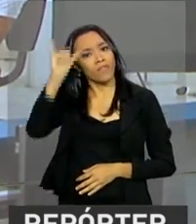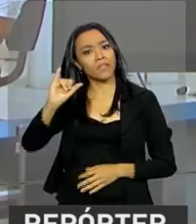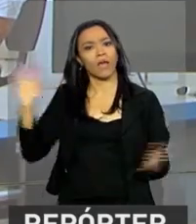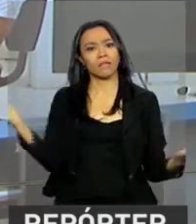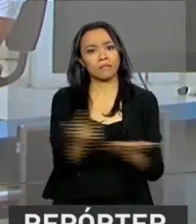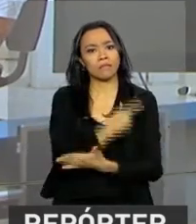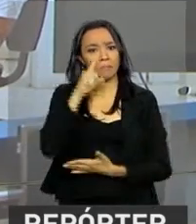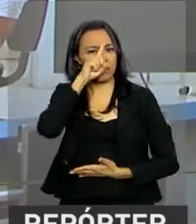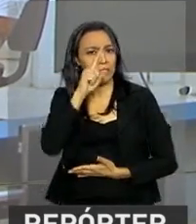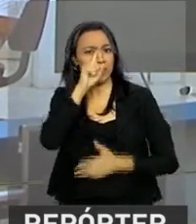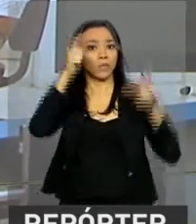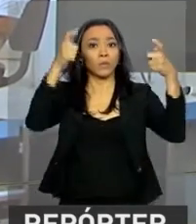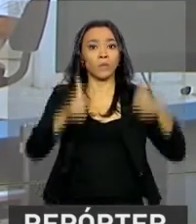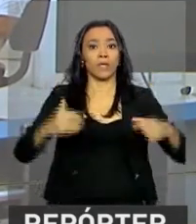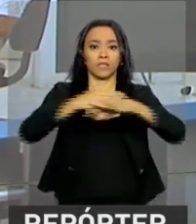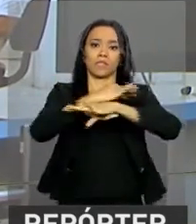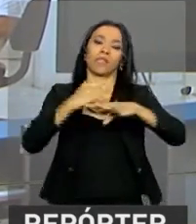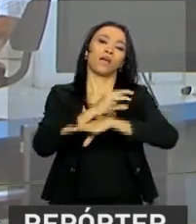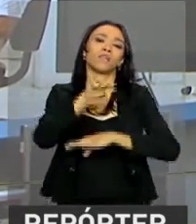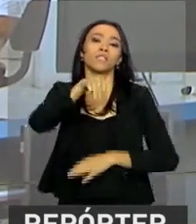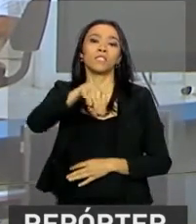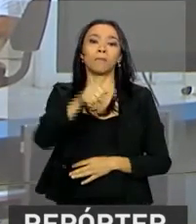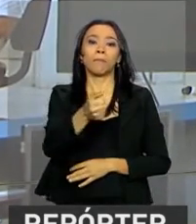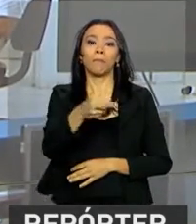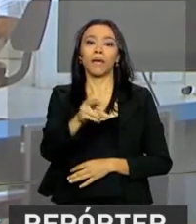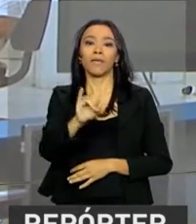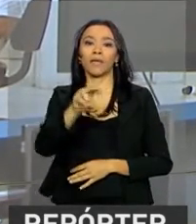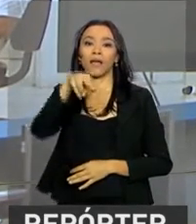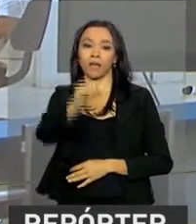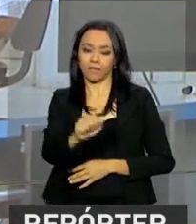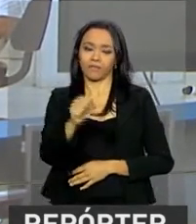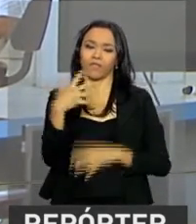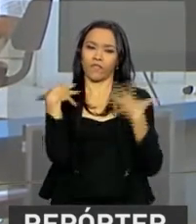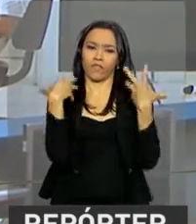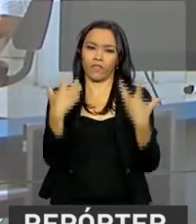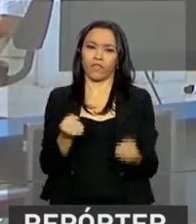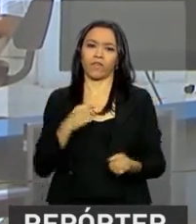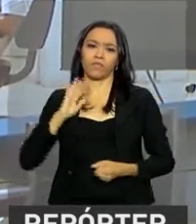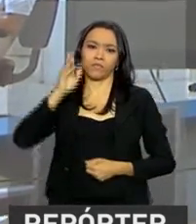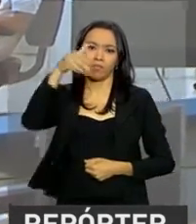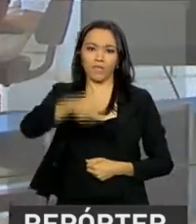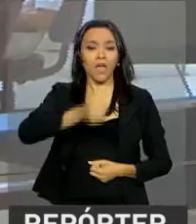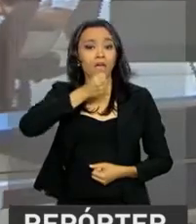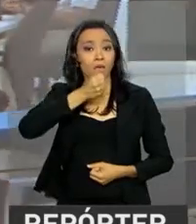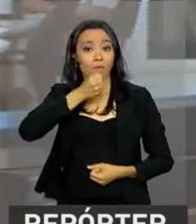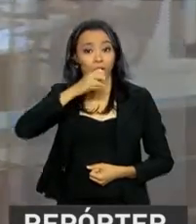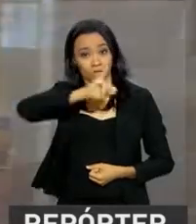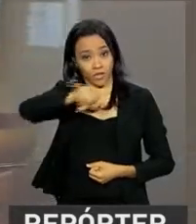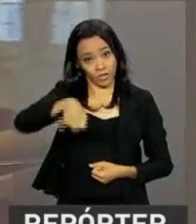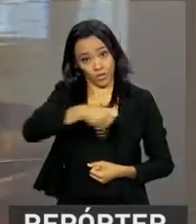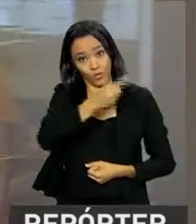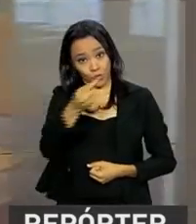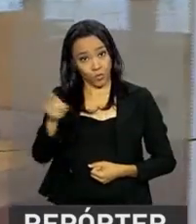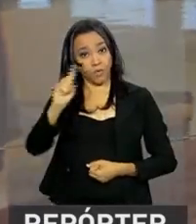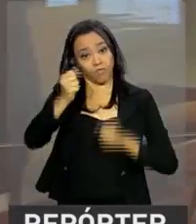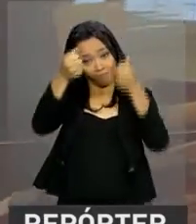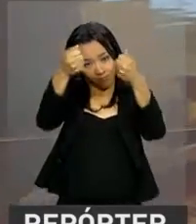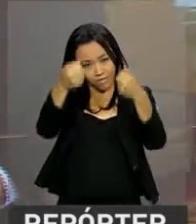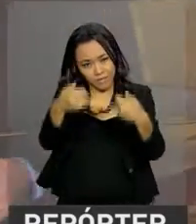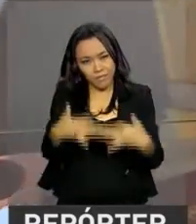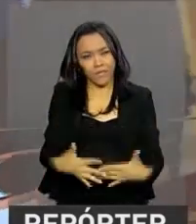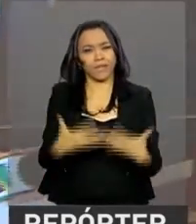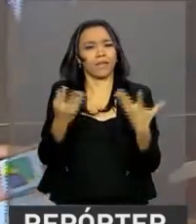na região de mariana em minas gerais vamos então conversar com o repórter joão pedro neto que traz ao vivo os detalhes pra gente